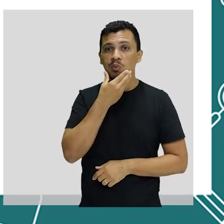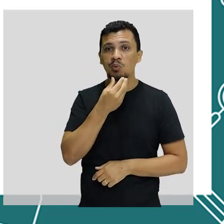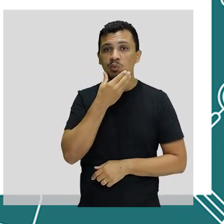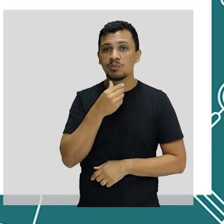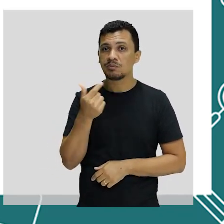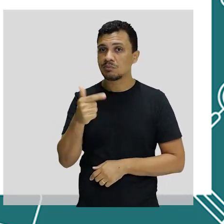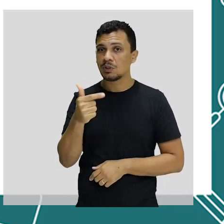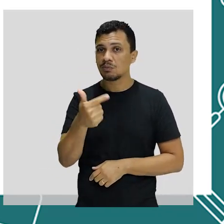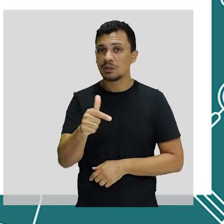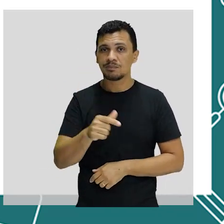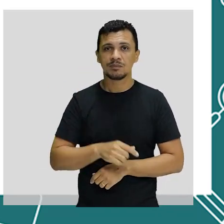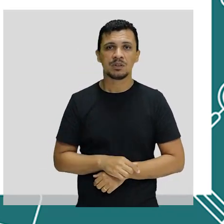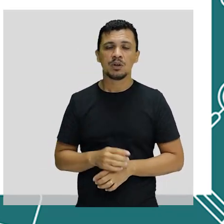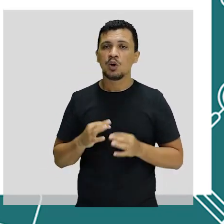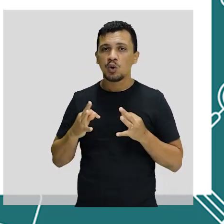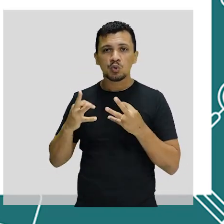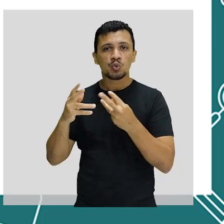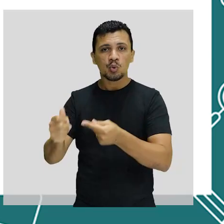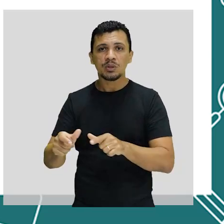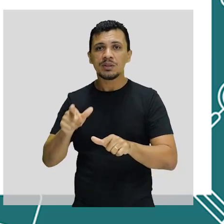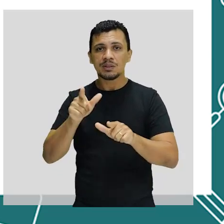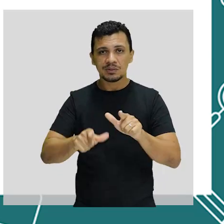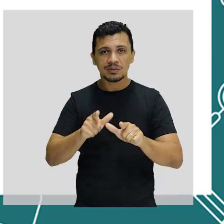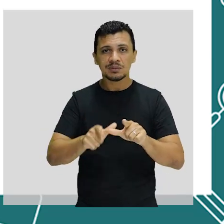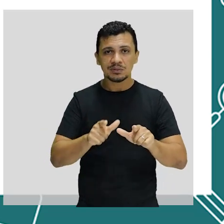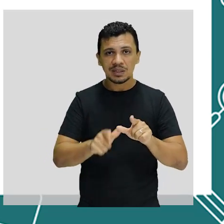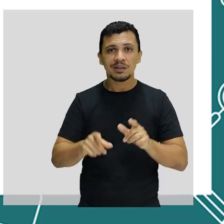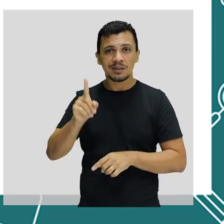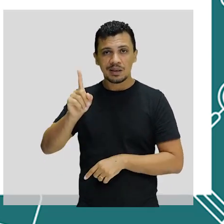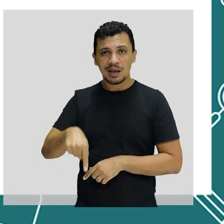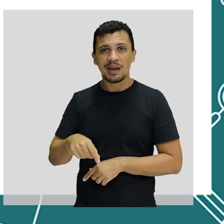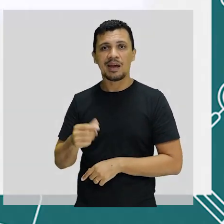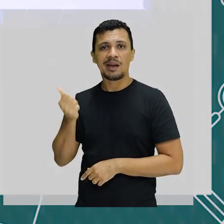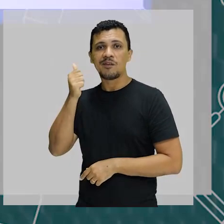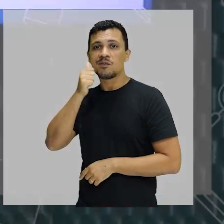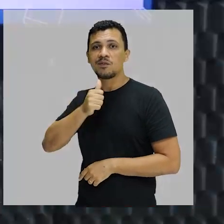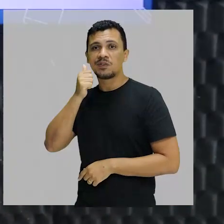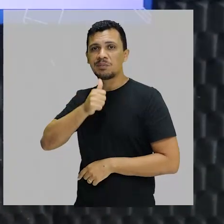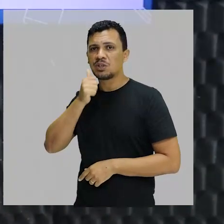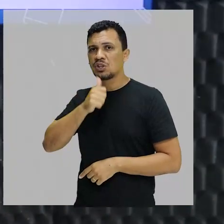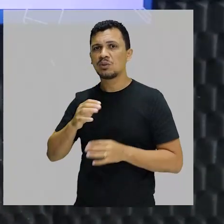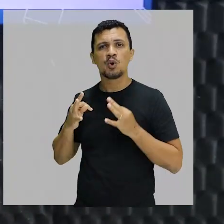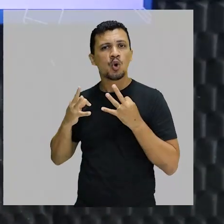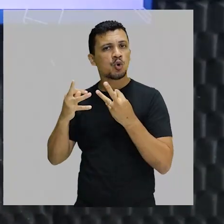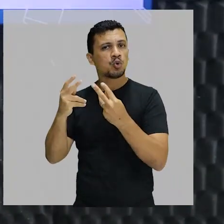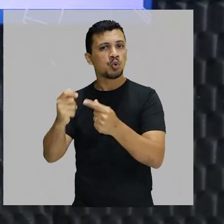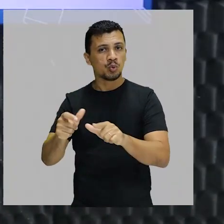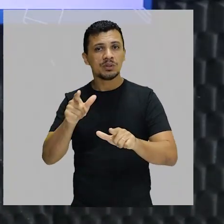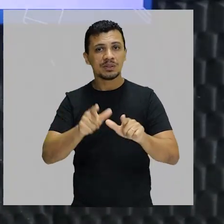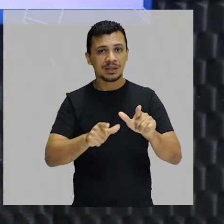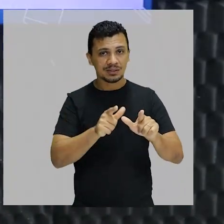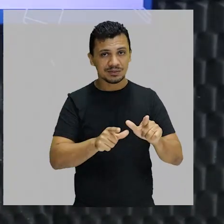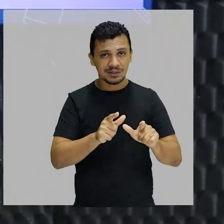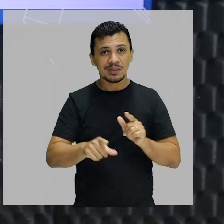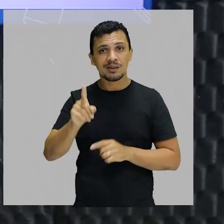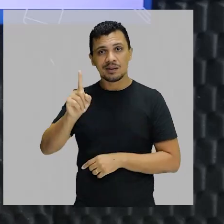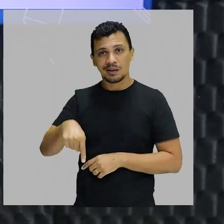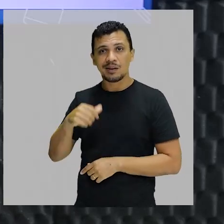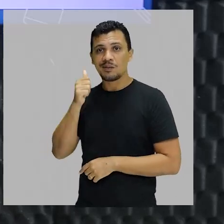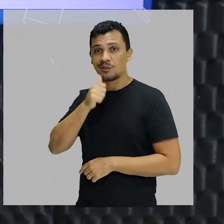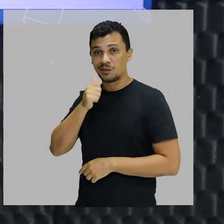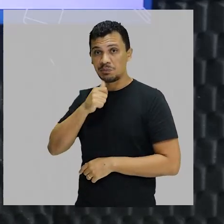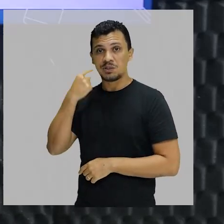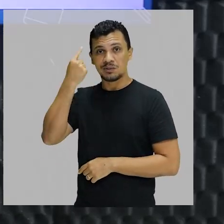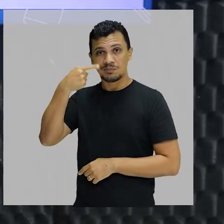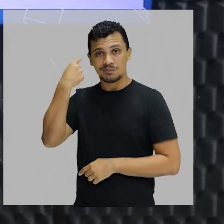as letras do alfabeto. Todas elas são femininas. Todas as letras do alfabeto são femininas em espanhol.